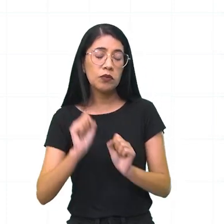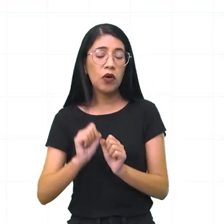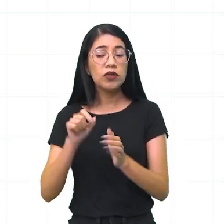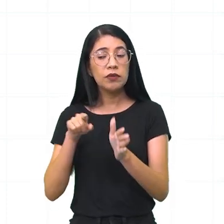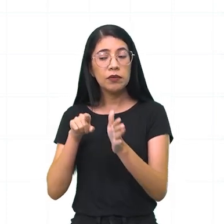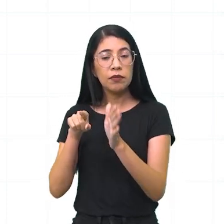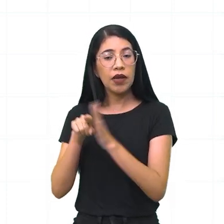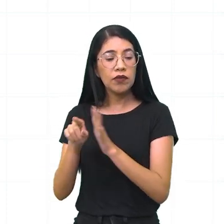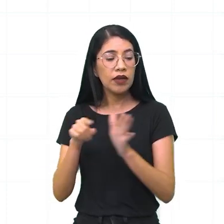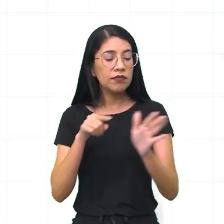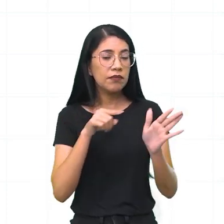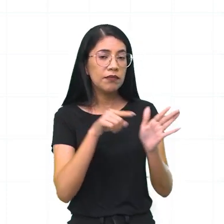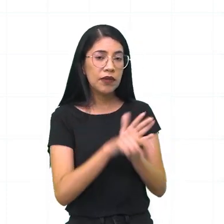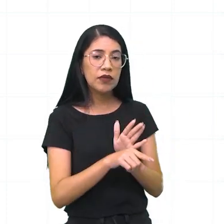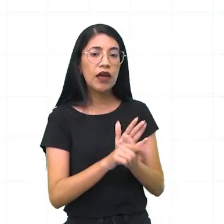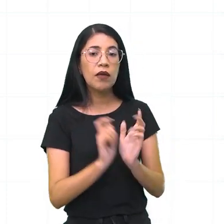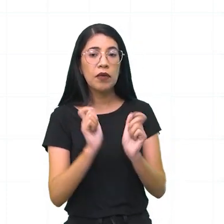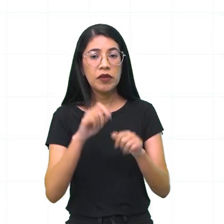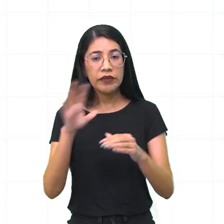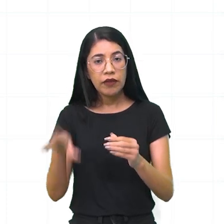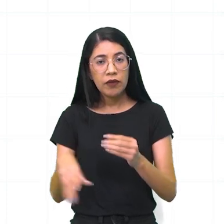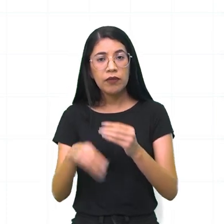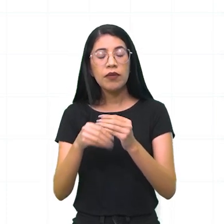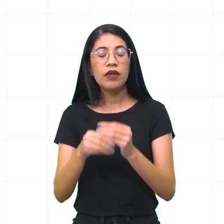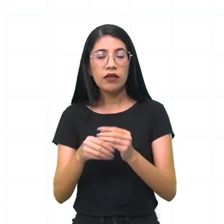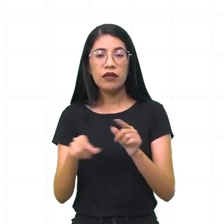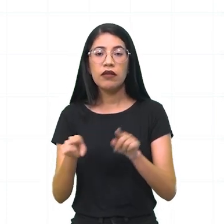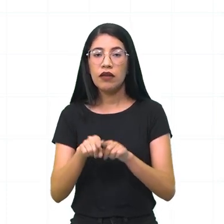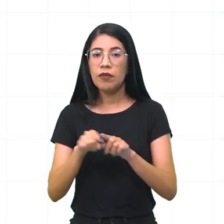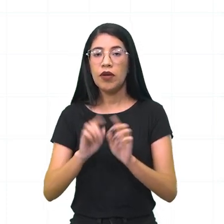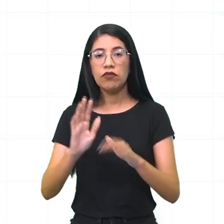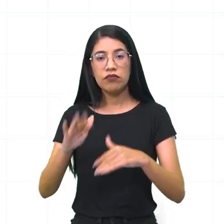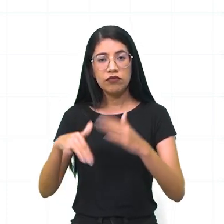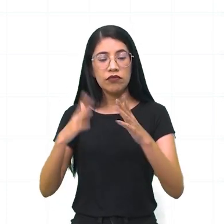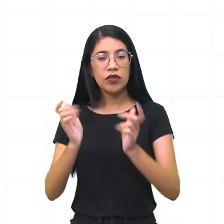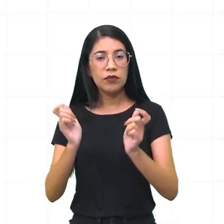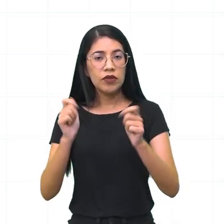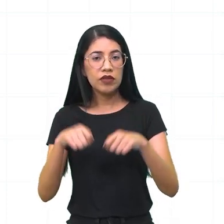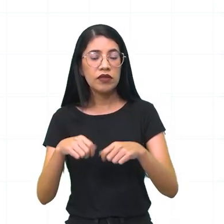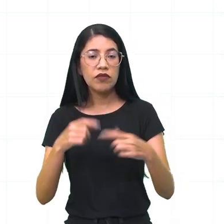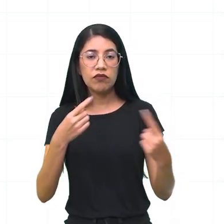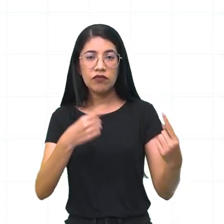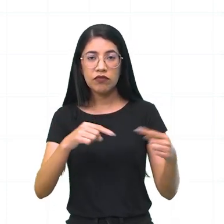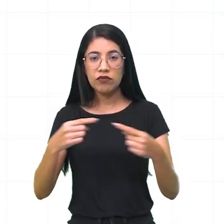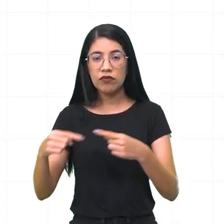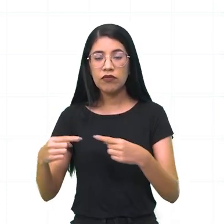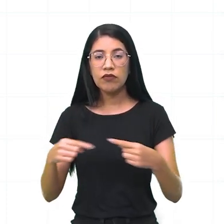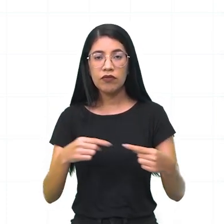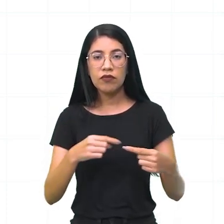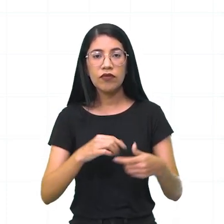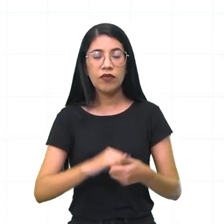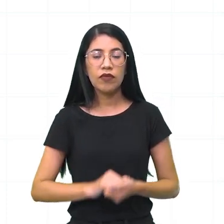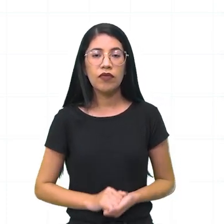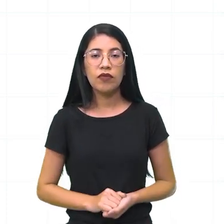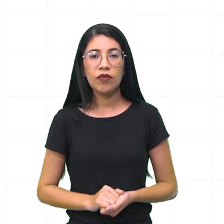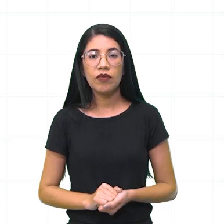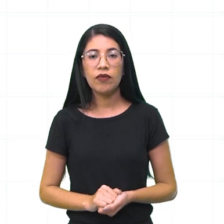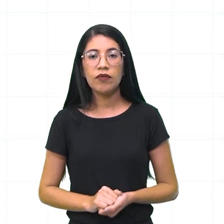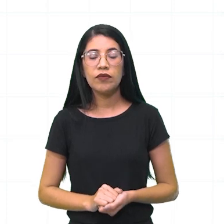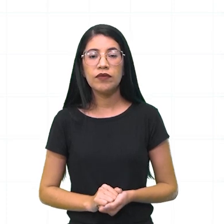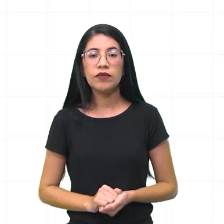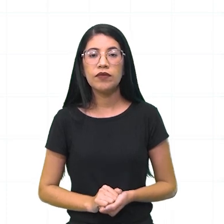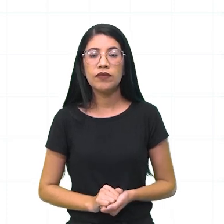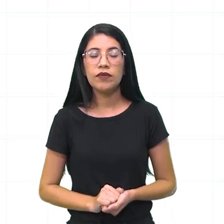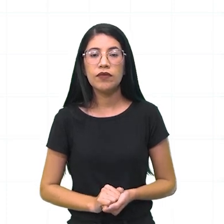formular uma pergunta para contribuir com o desenvolvimento aí do nosso assunto. Tá